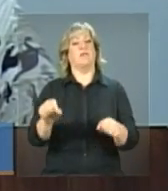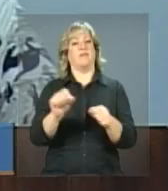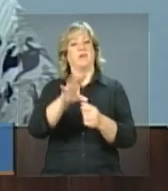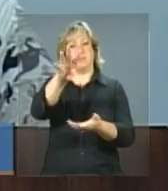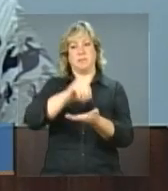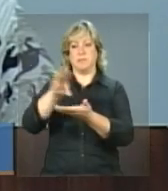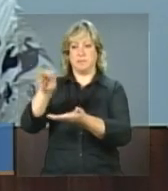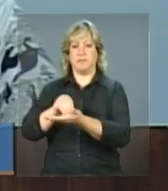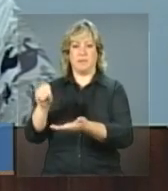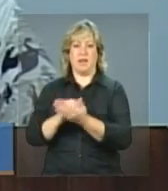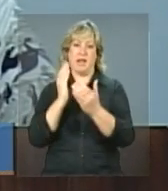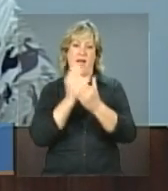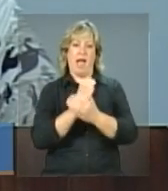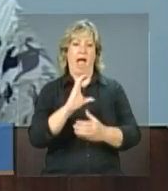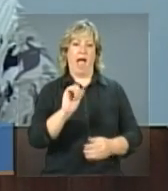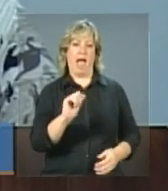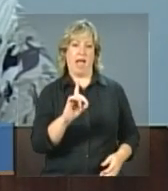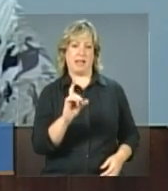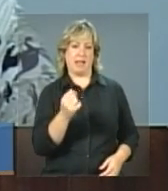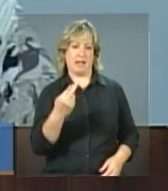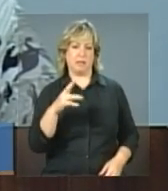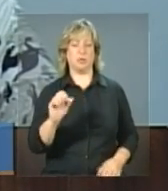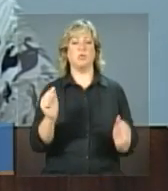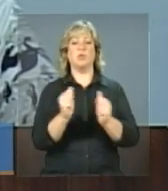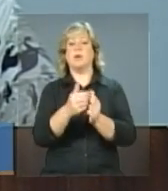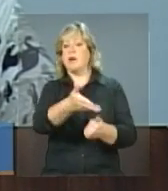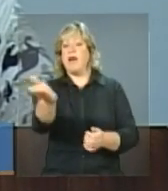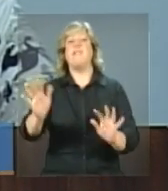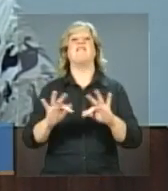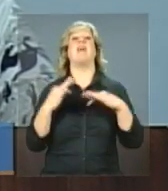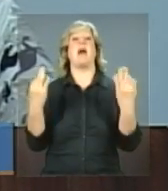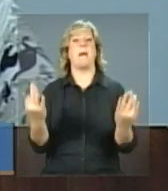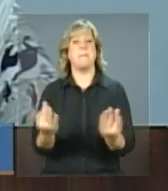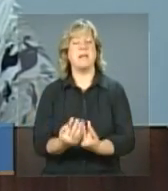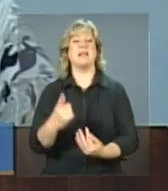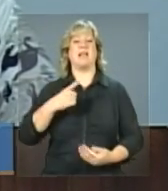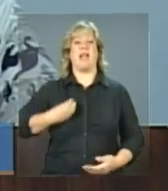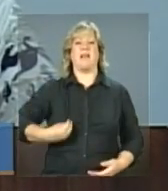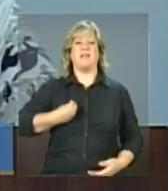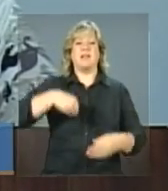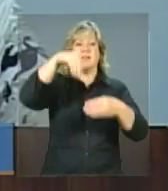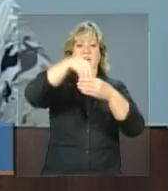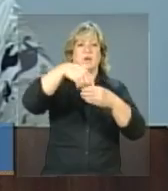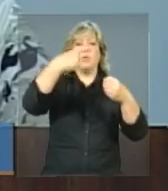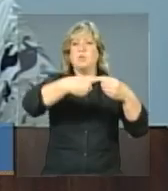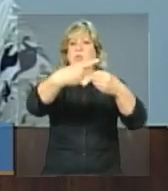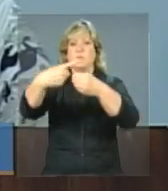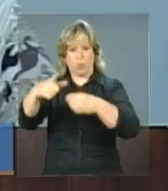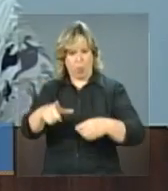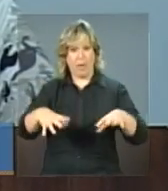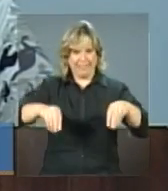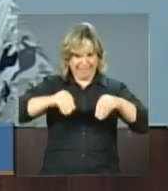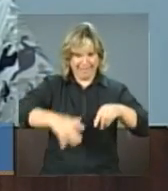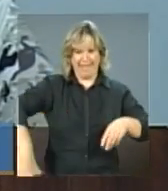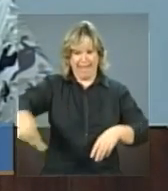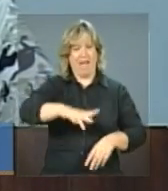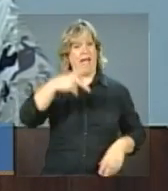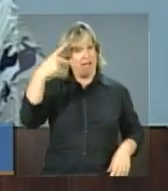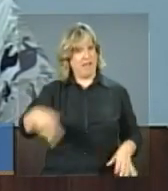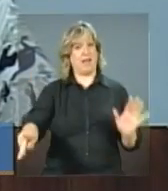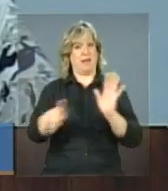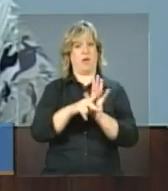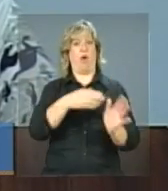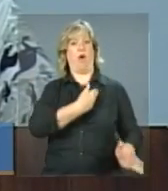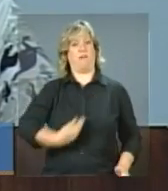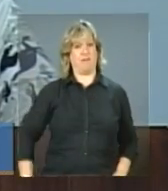famílias extrativistas e que vivem em reservas federais e que têm ativos ambientais, que